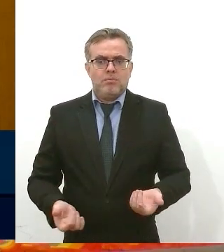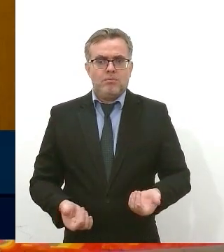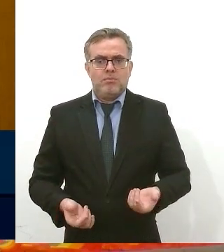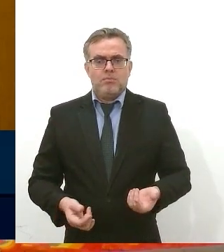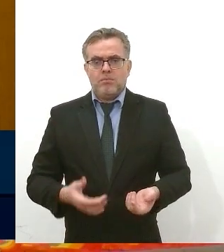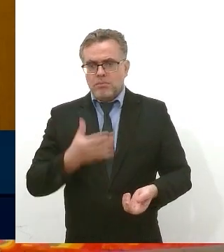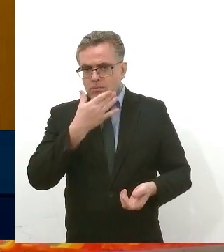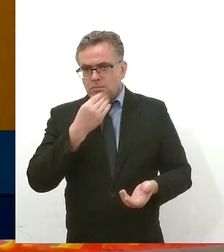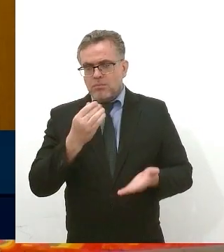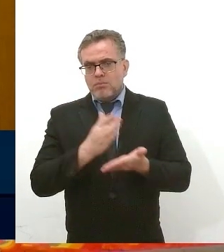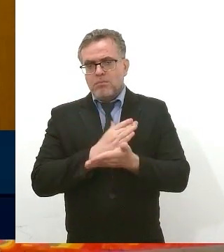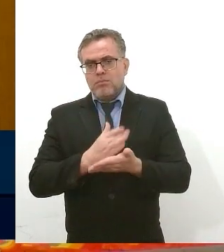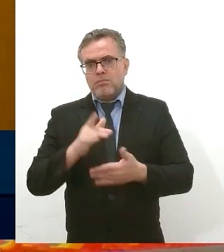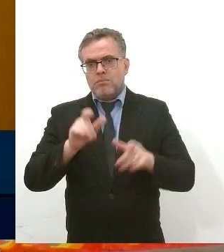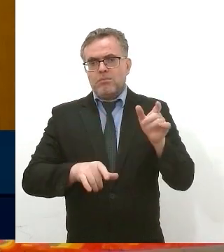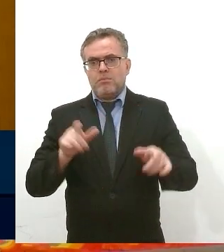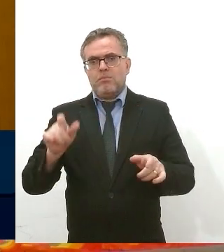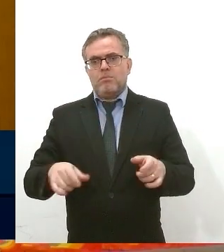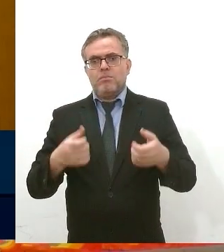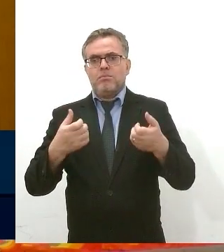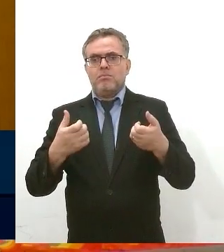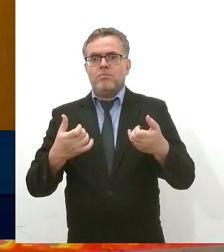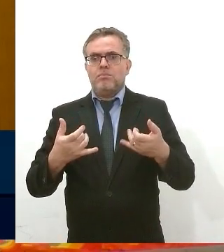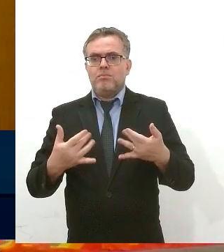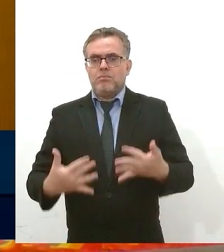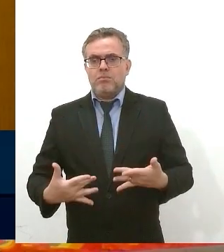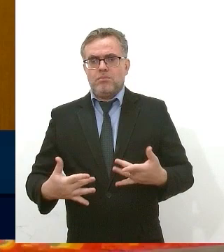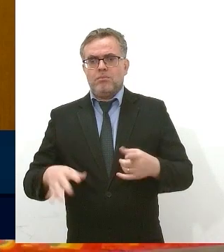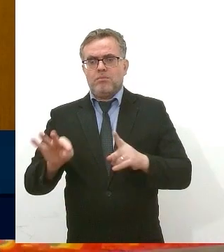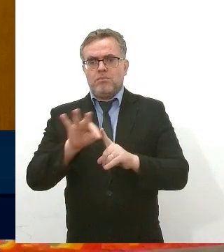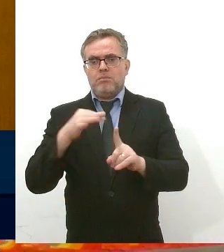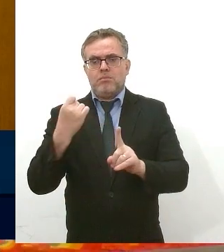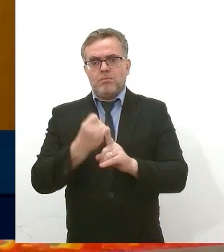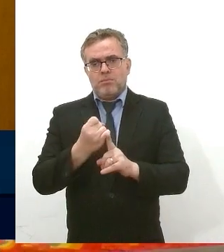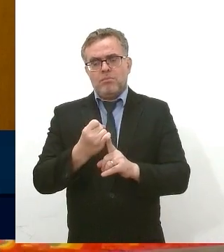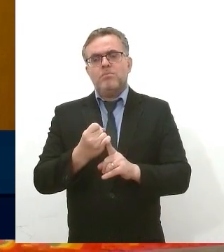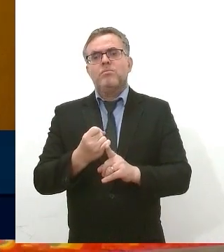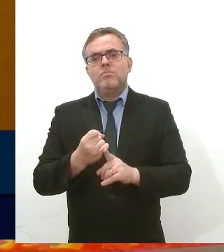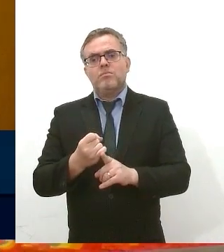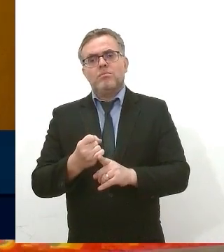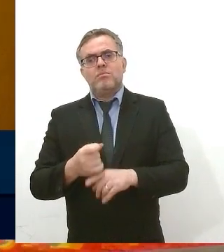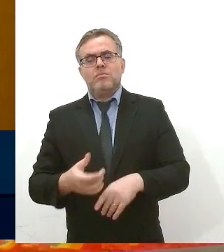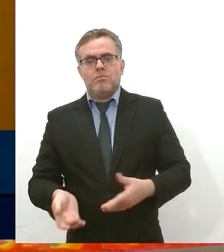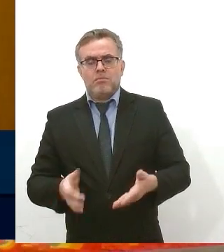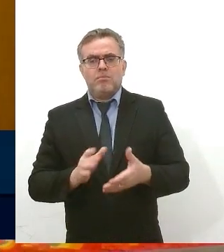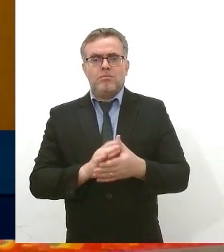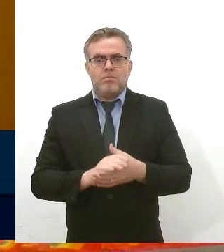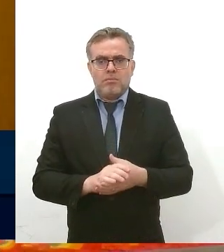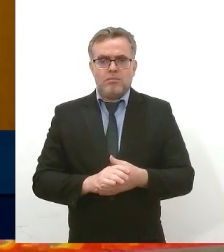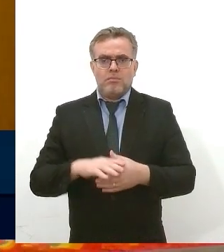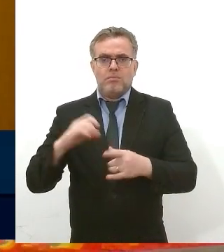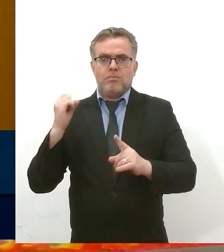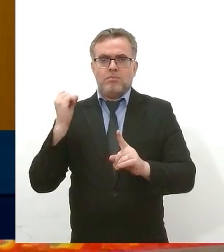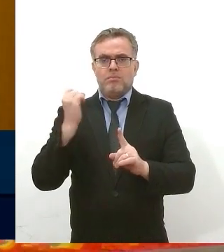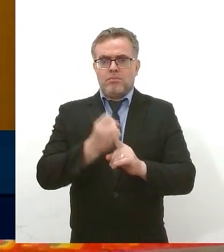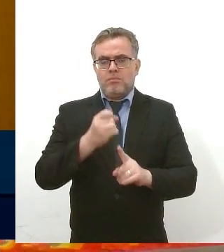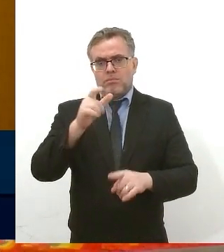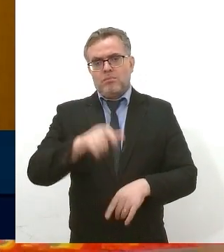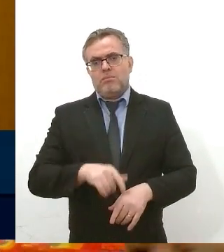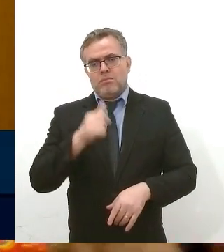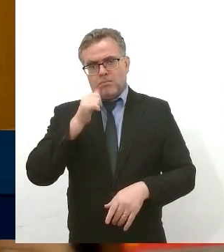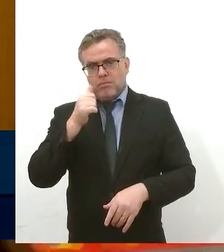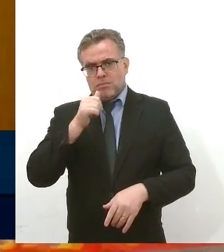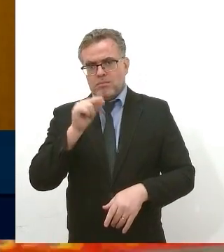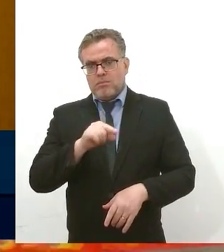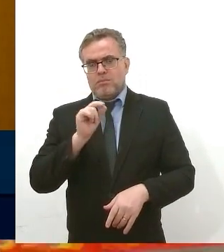de feminicídio, né, que é feminicídio, que é o assassinato de mulher pela condição de gênero da mulher na